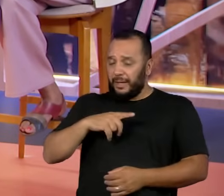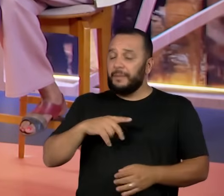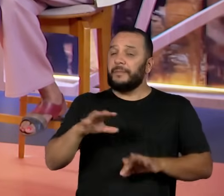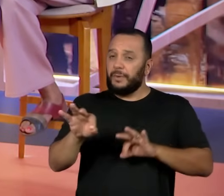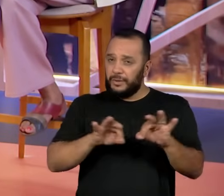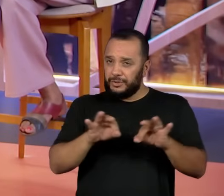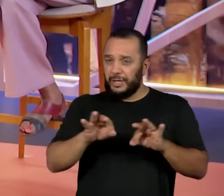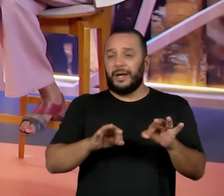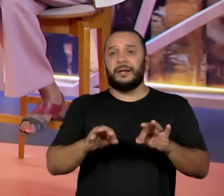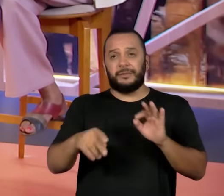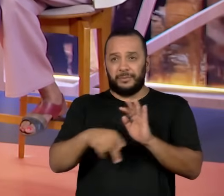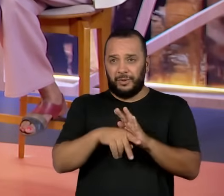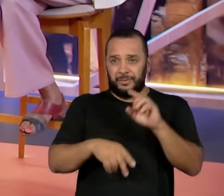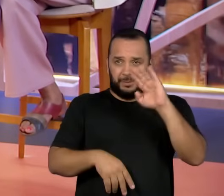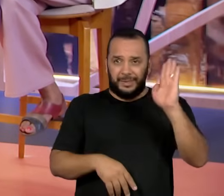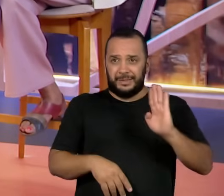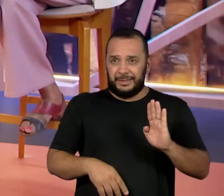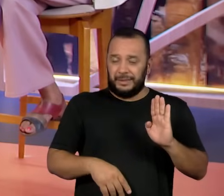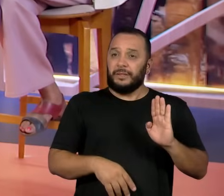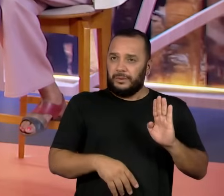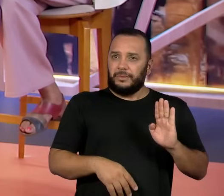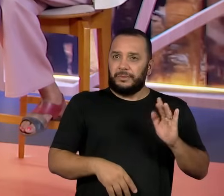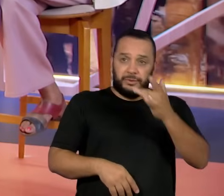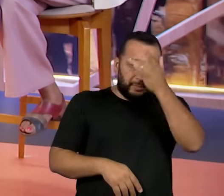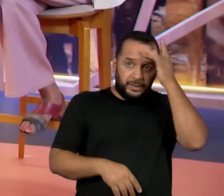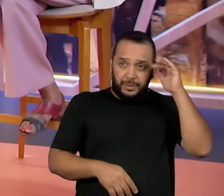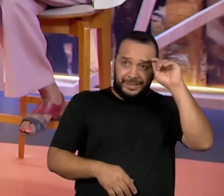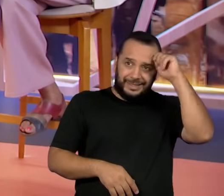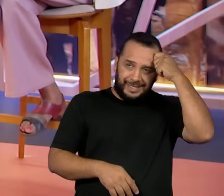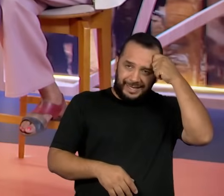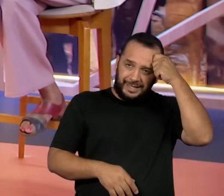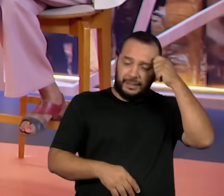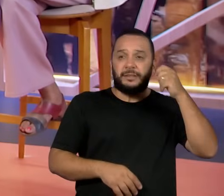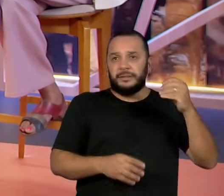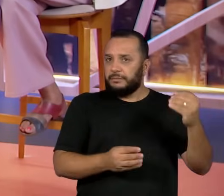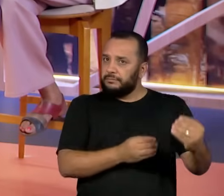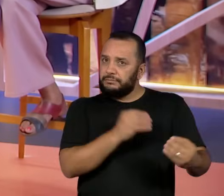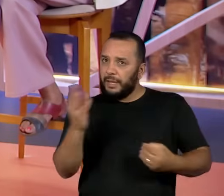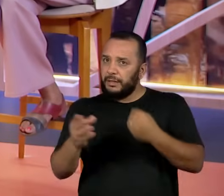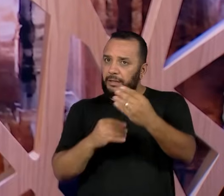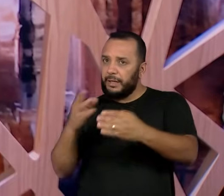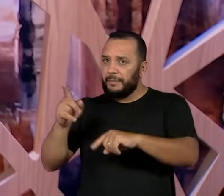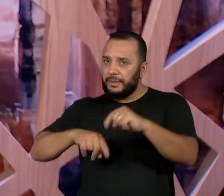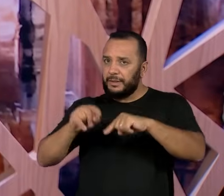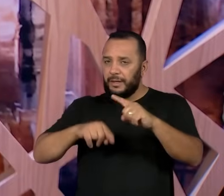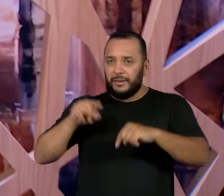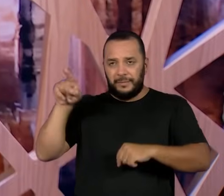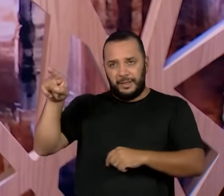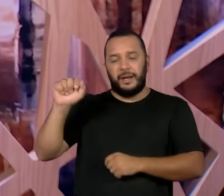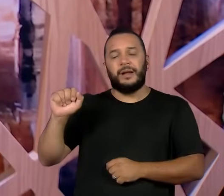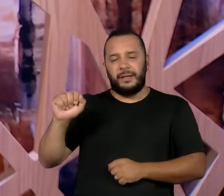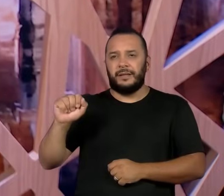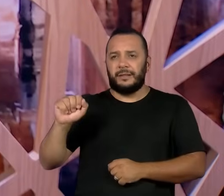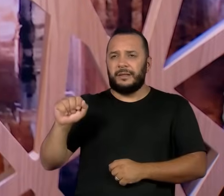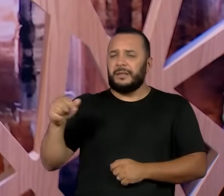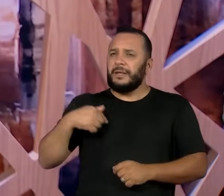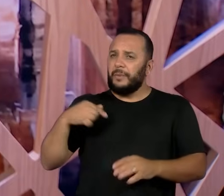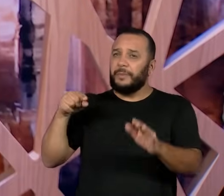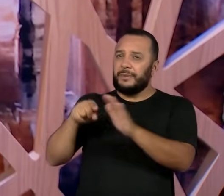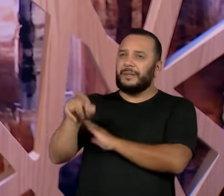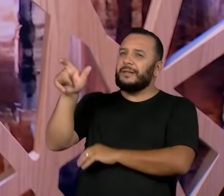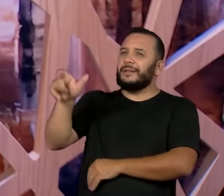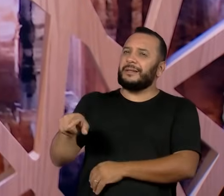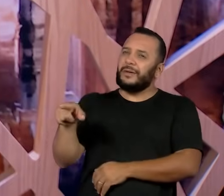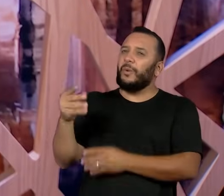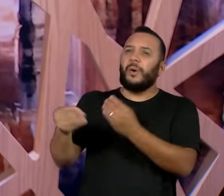de realizadores negros. Aliás, acho muito legal comentar. Chama Firelight Media, essa instituição. E eu perguntei para ela justamente isso.